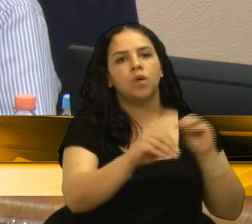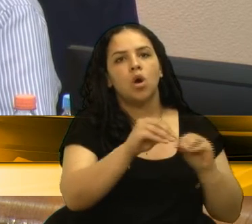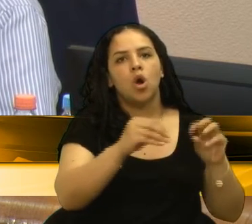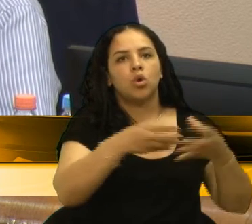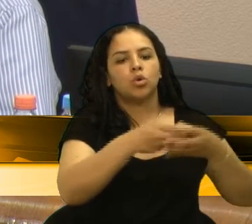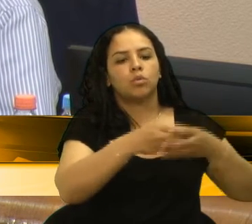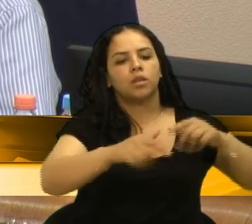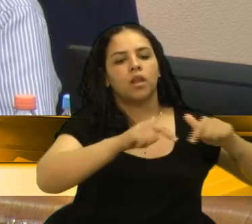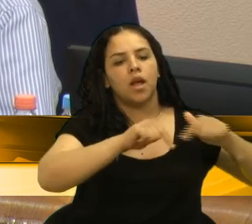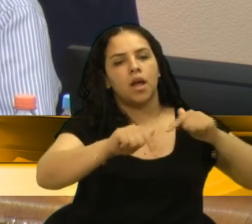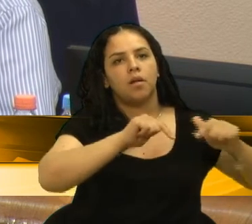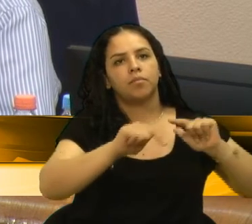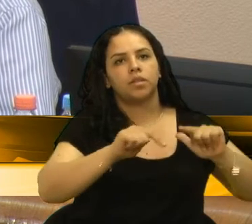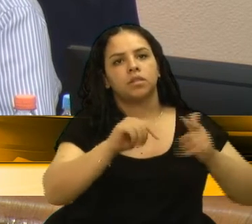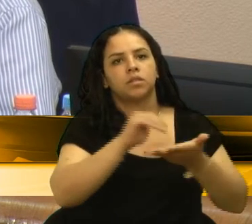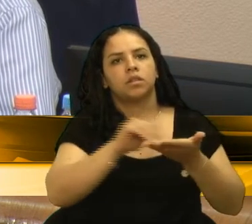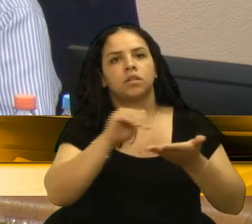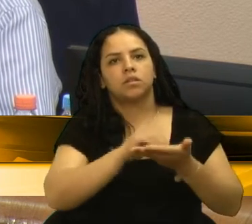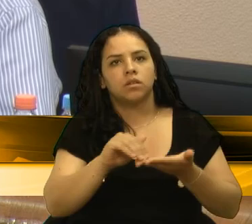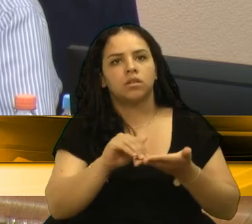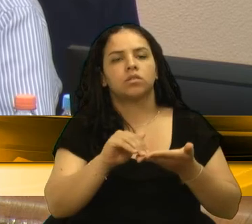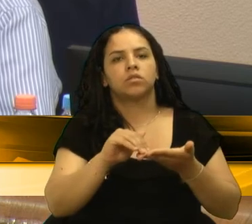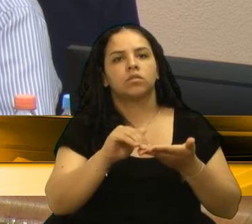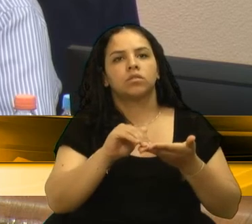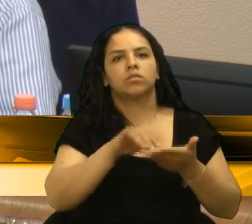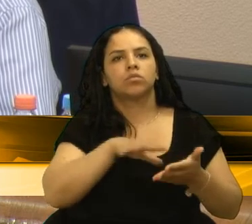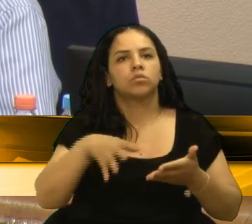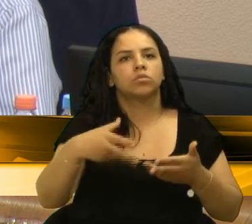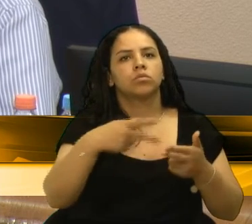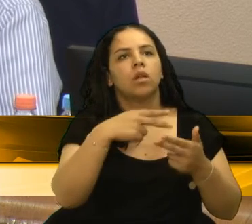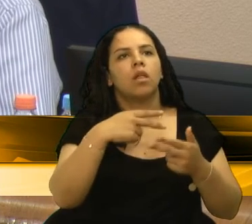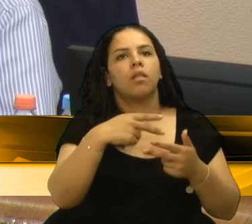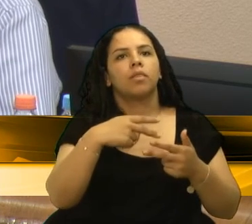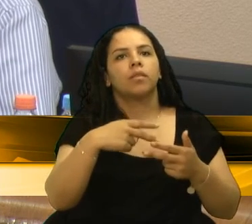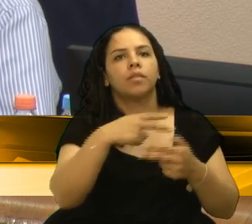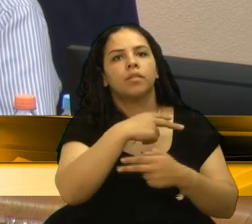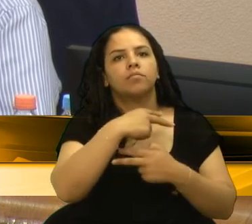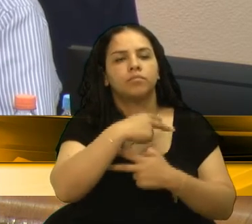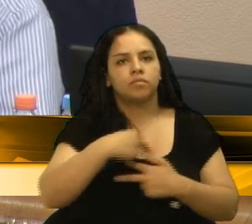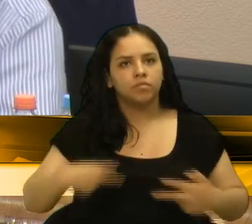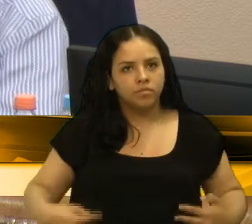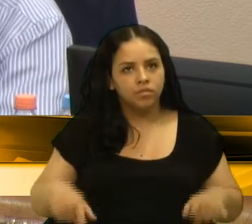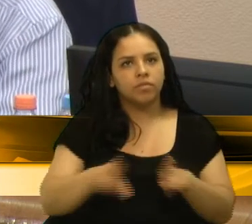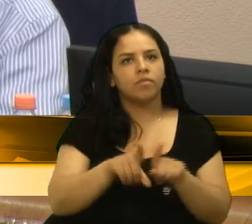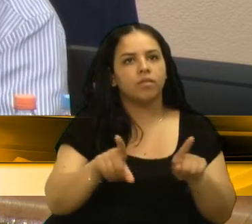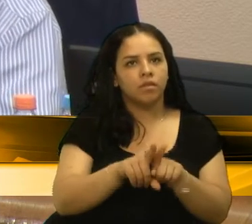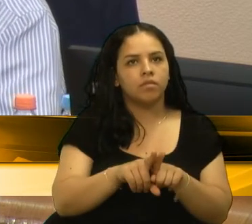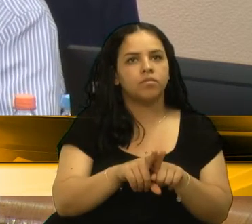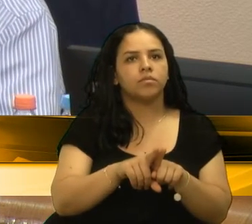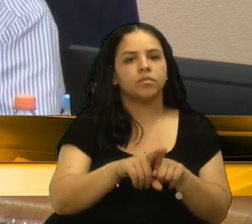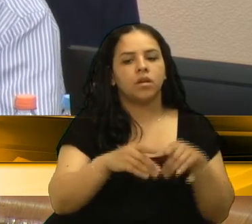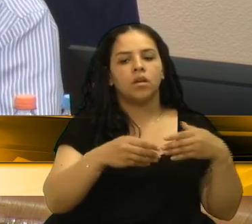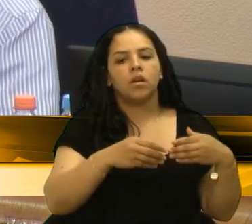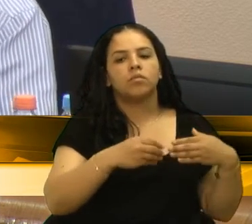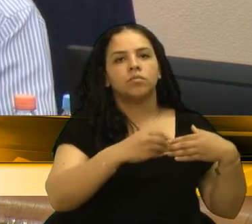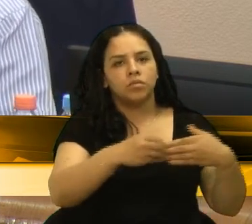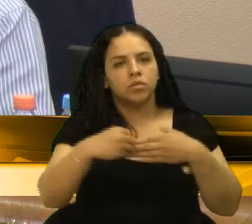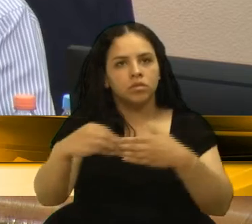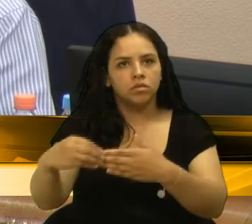Cultura, Turismo, Urbanismo, Segurança, Trânsito e PGM. Doutora Cássia, as sugestões encaminhadas pelo Conselho de Cultura, elas